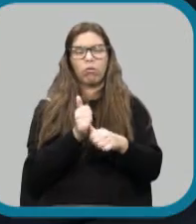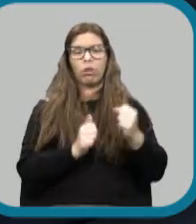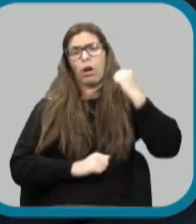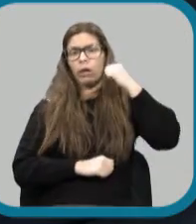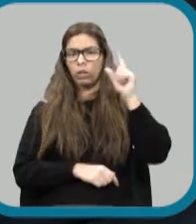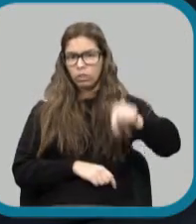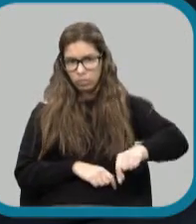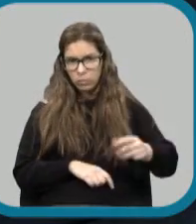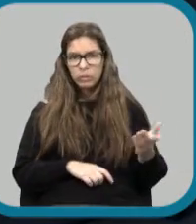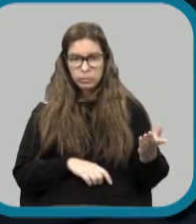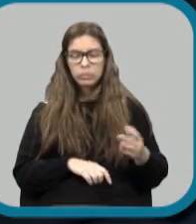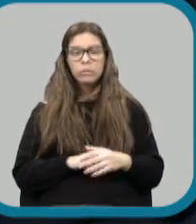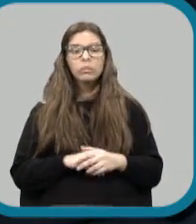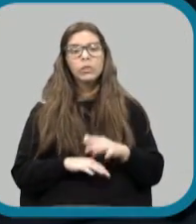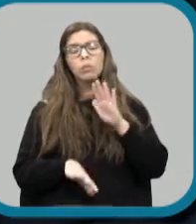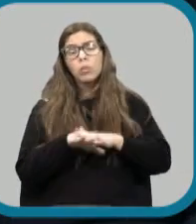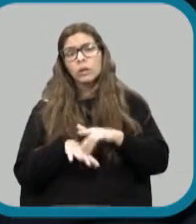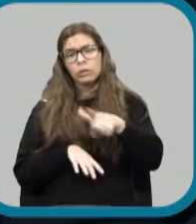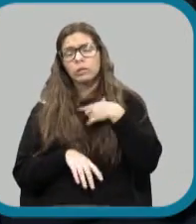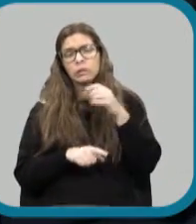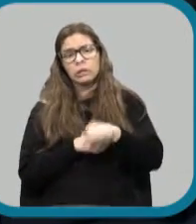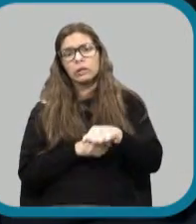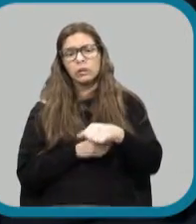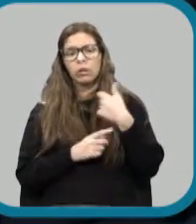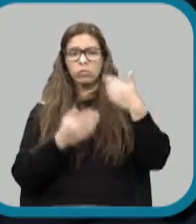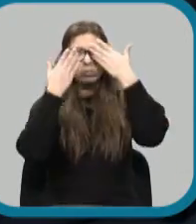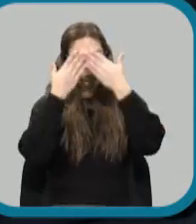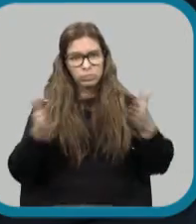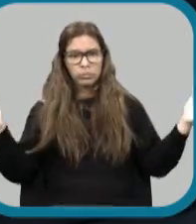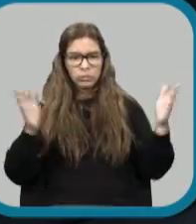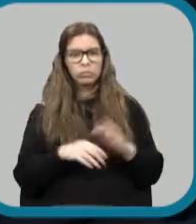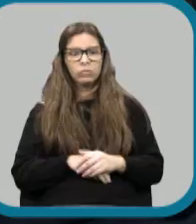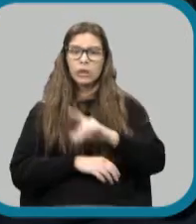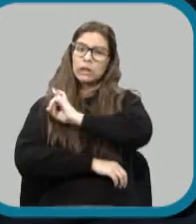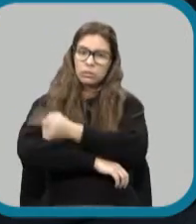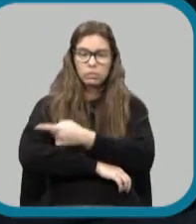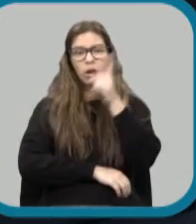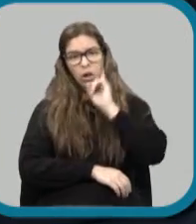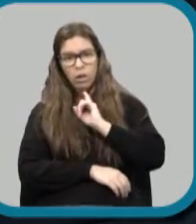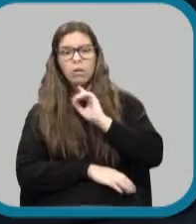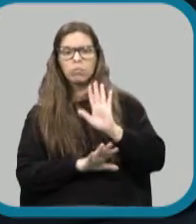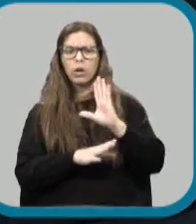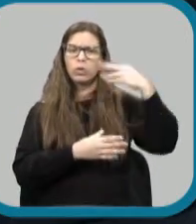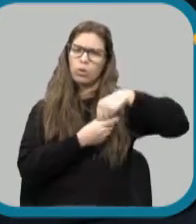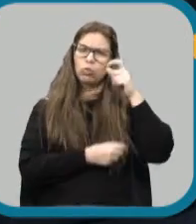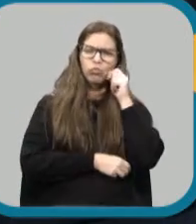isso. Por isso, obviamente, somos abertos a todos. Somos chicas poderosas,